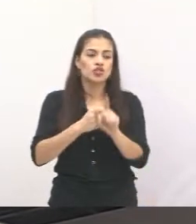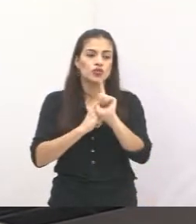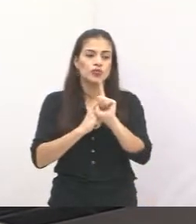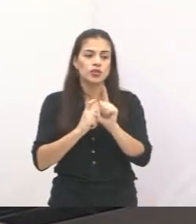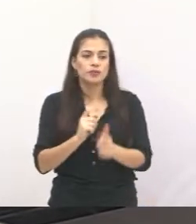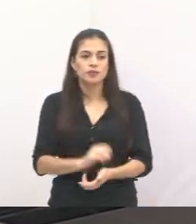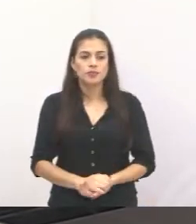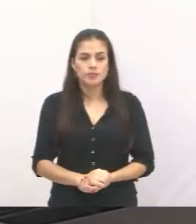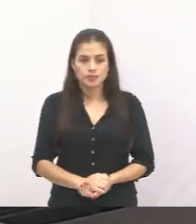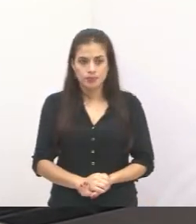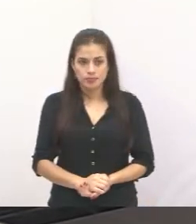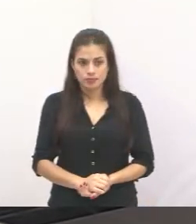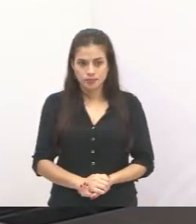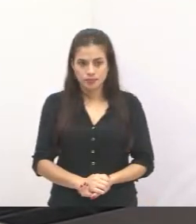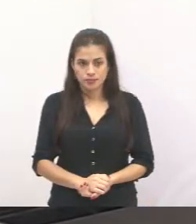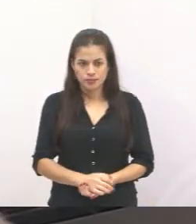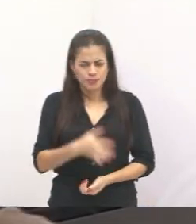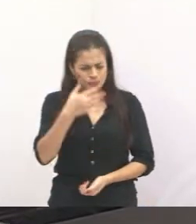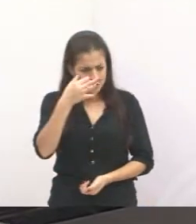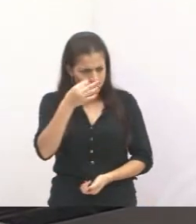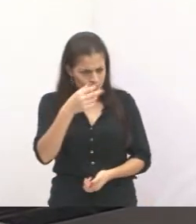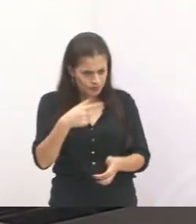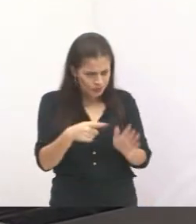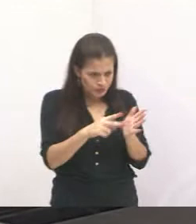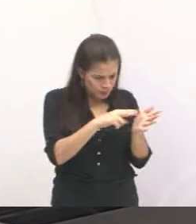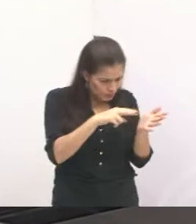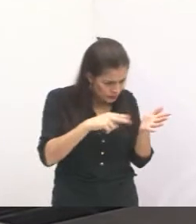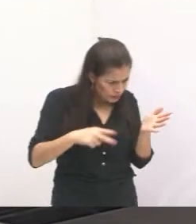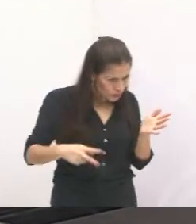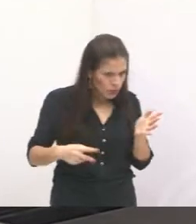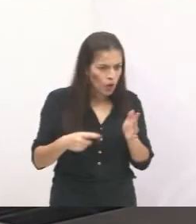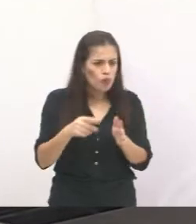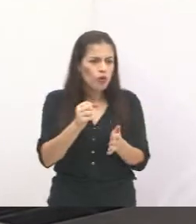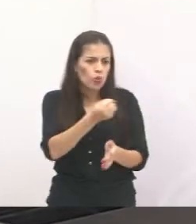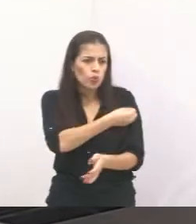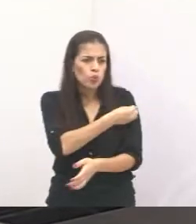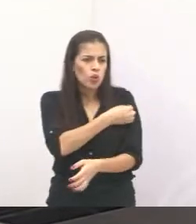e pegar os números certinhos, para não falar coisas erradas.